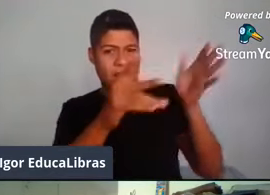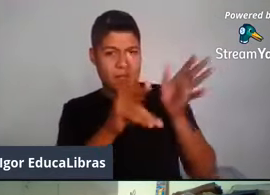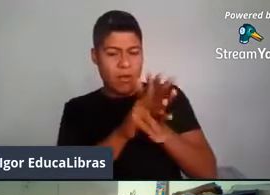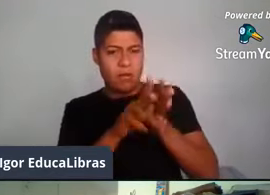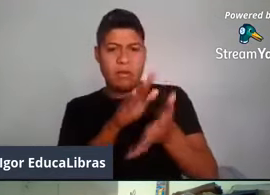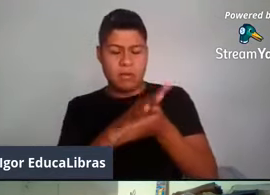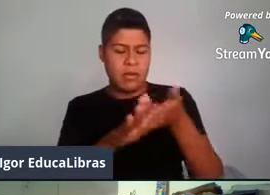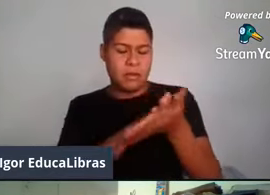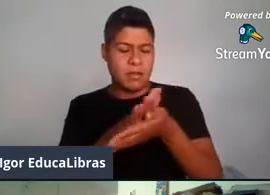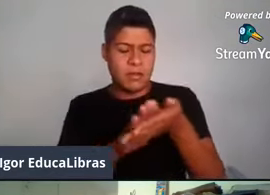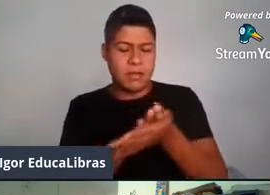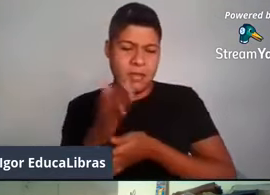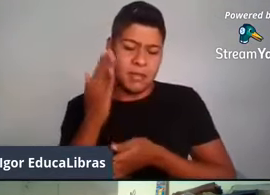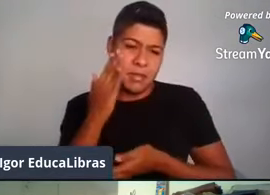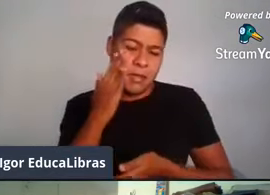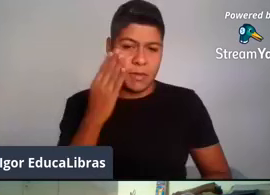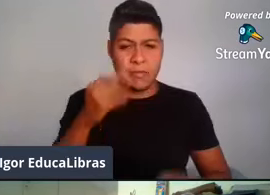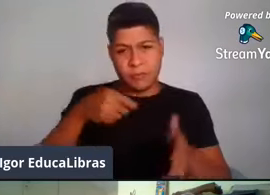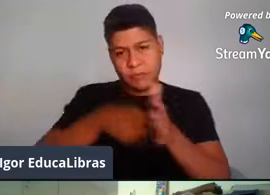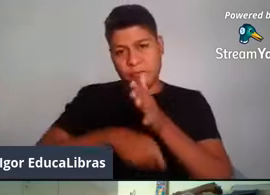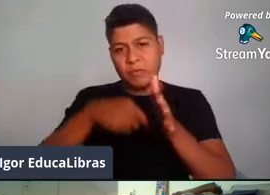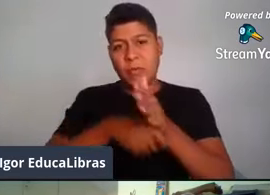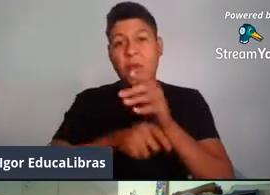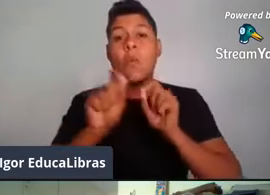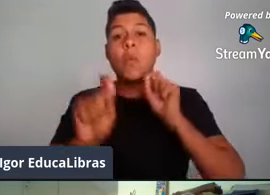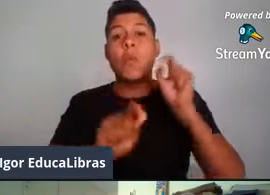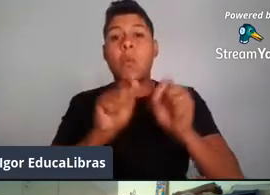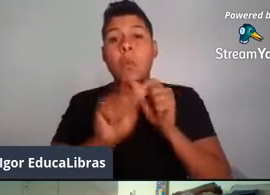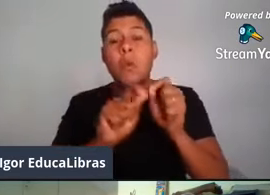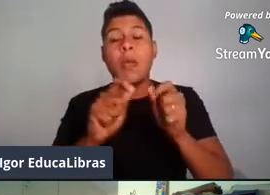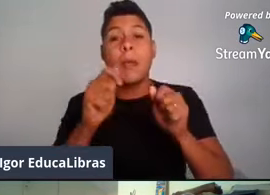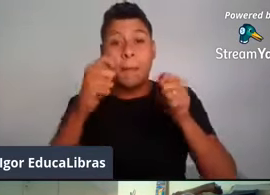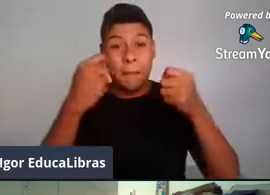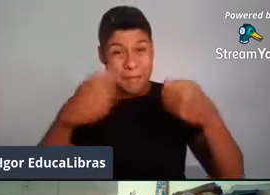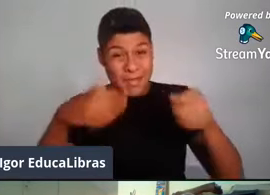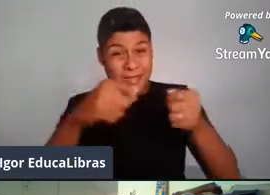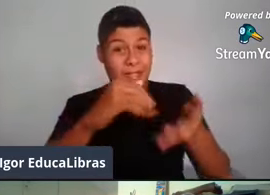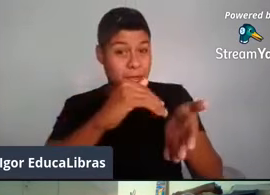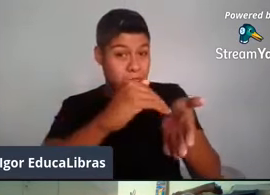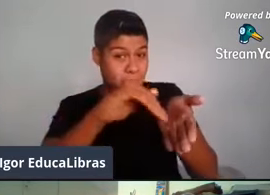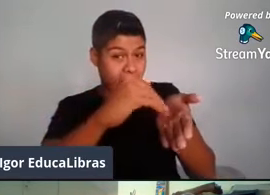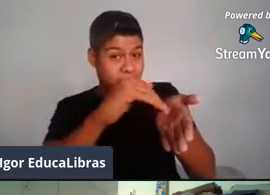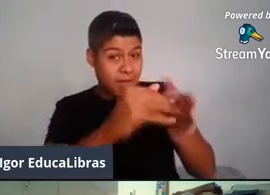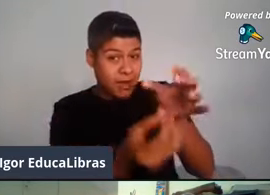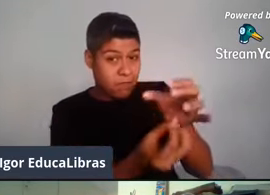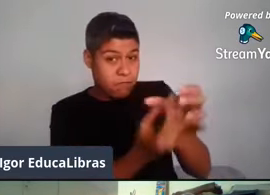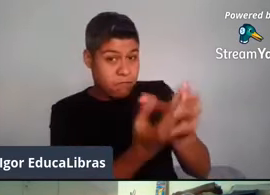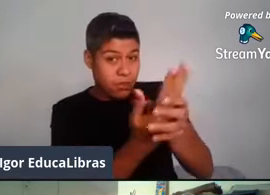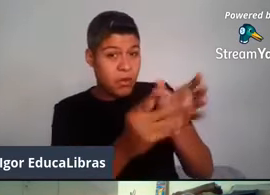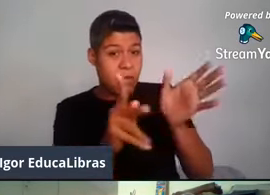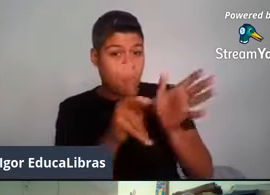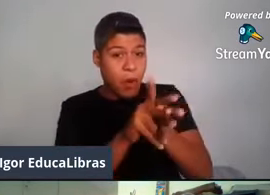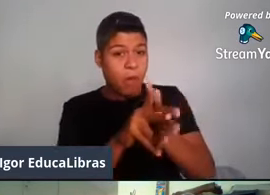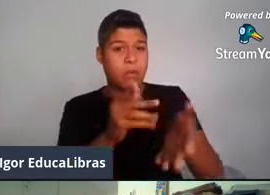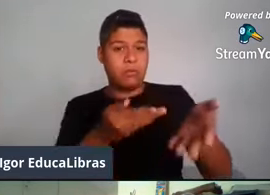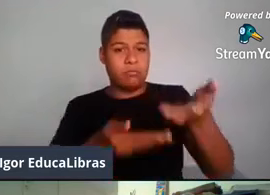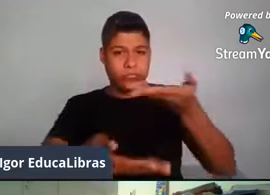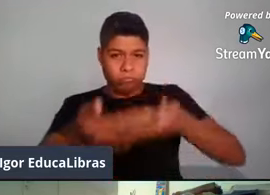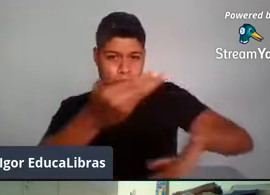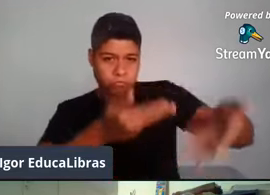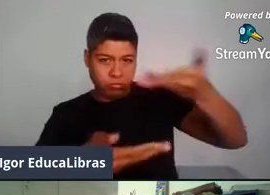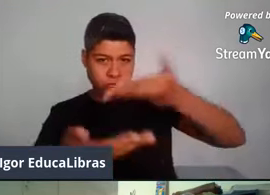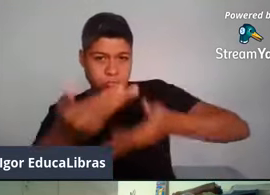portanto, ela exigiria uma secretaria para que essas questões fossem aceleradas, ou